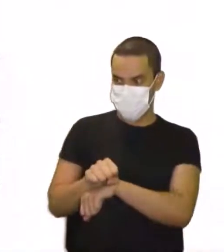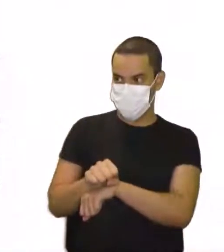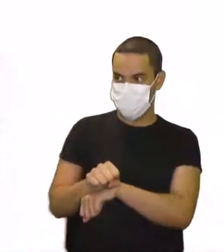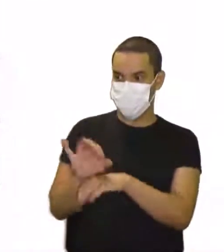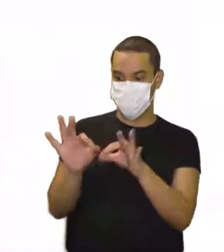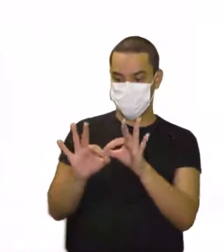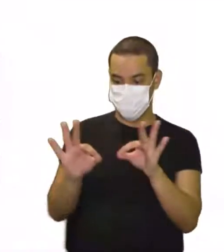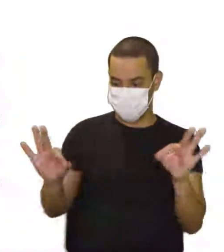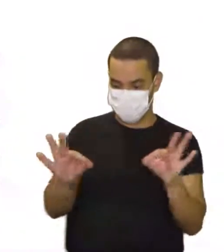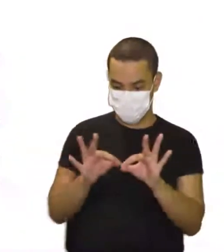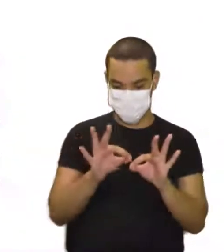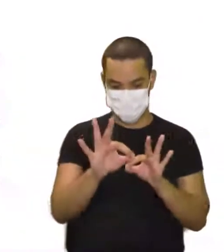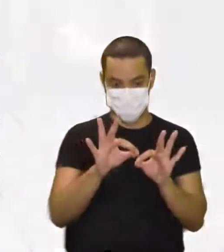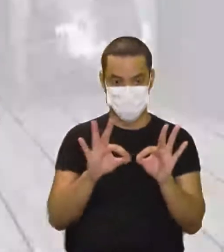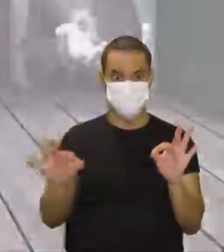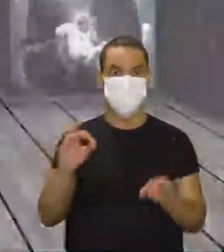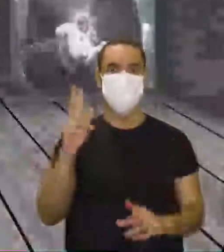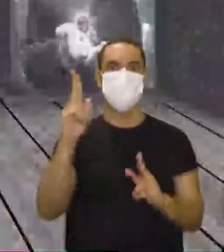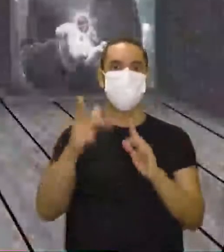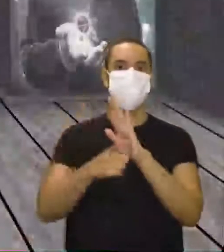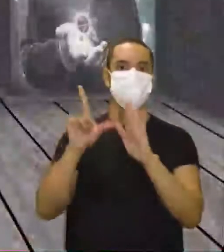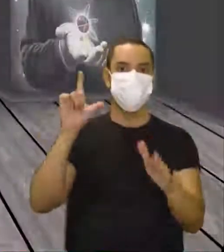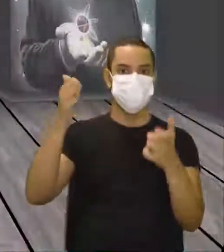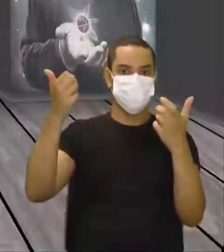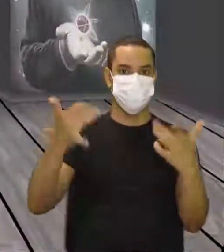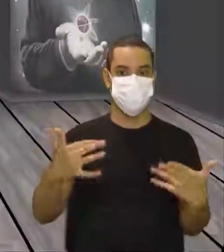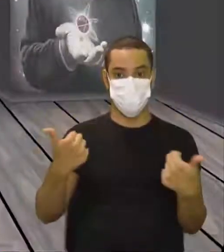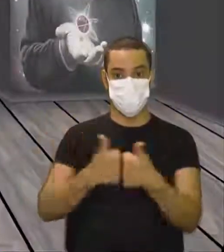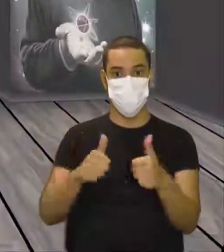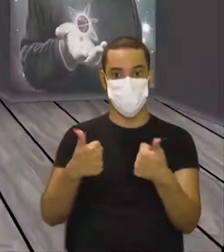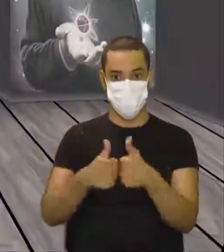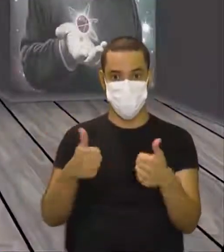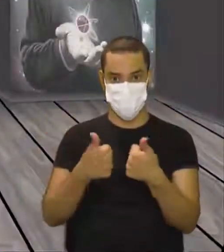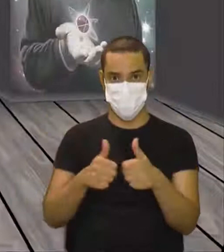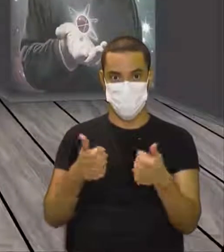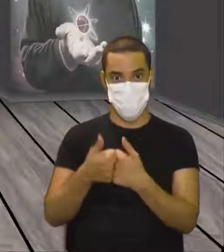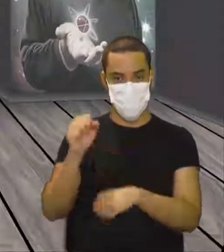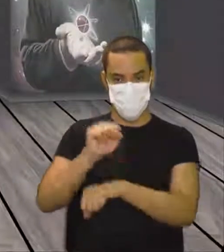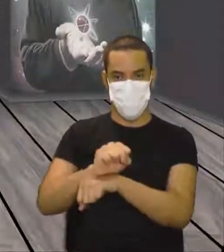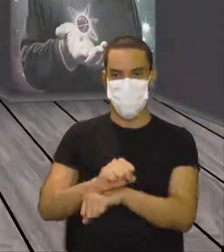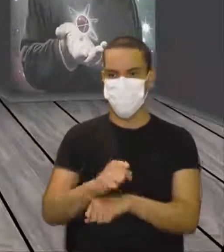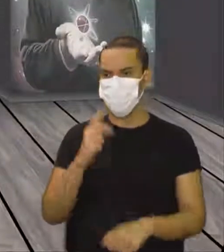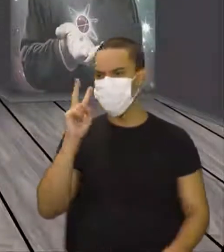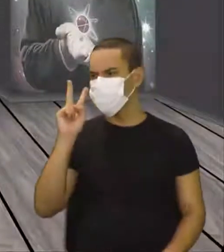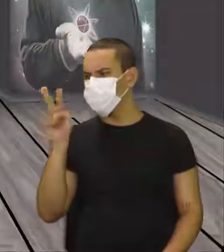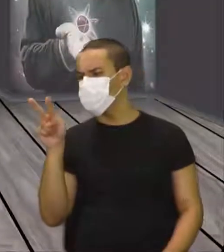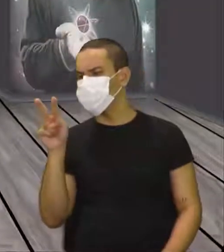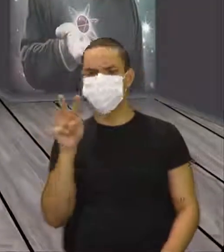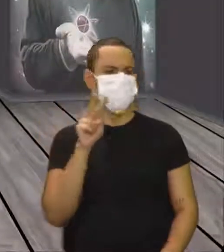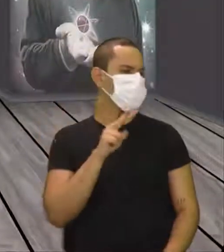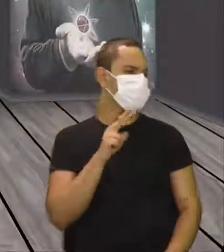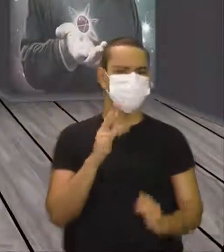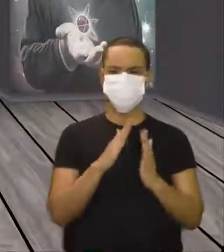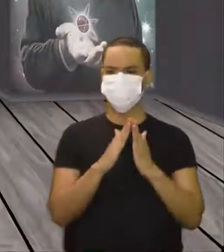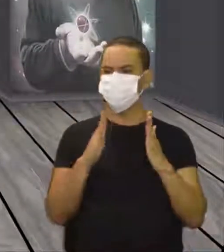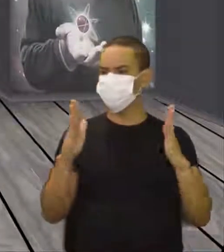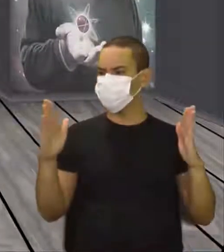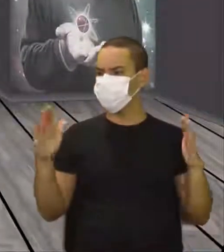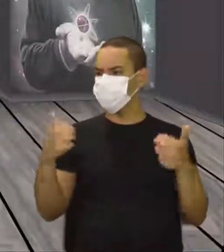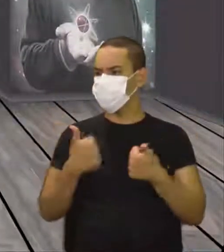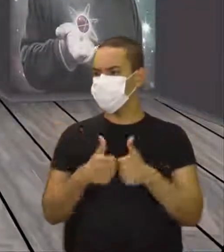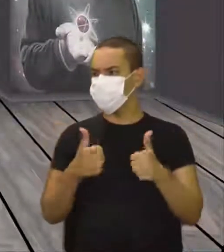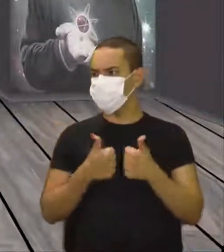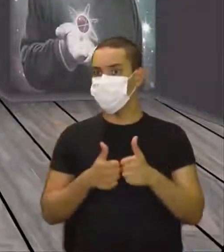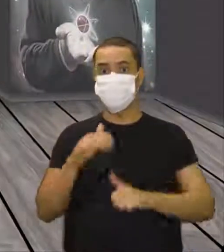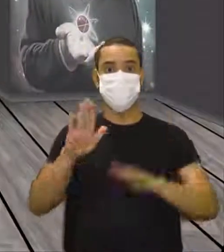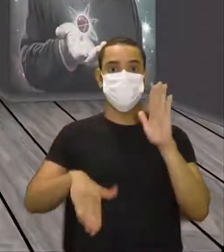Então, pessoal, olha só, foi aquele exemplo lá do ônibus. Quando ele está parado, você vai chegar e medir, ou observar ele vai ter um tamanho. Dependendo da